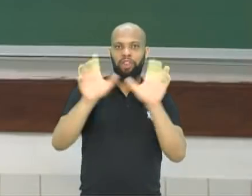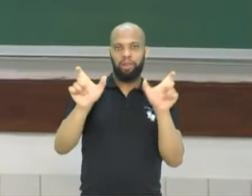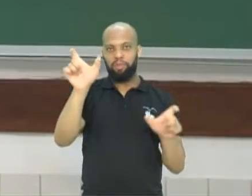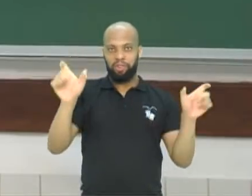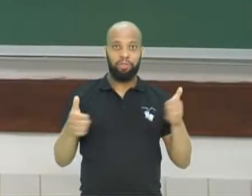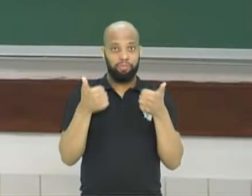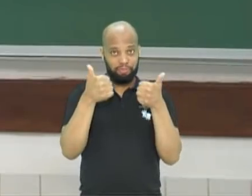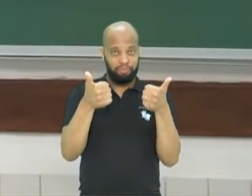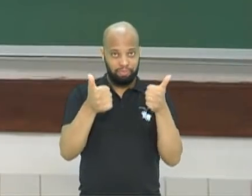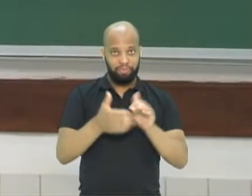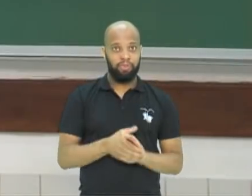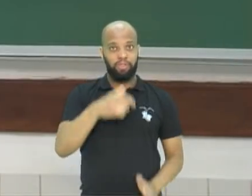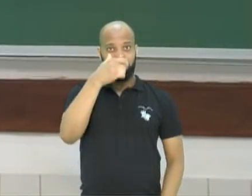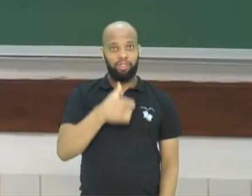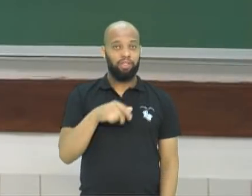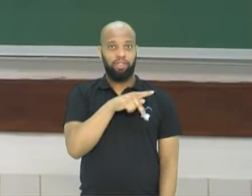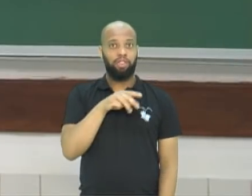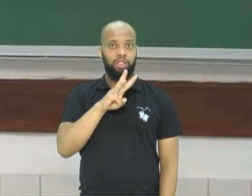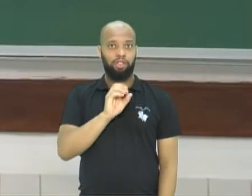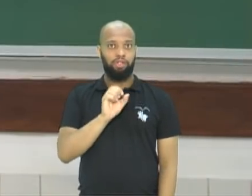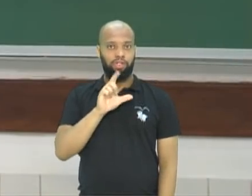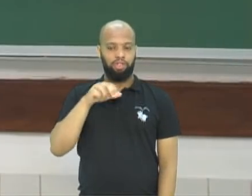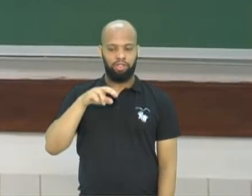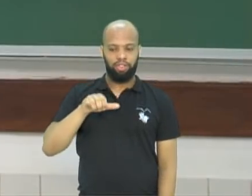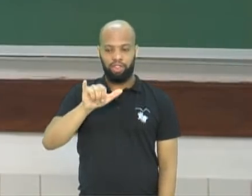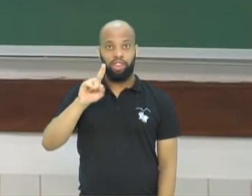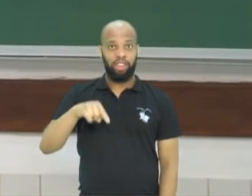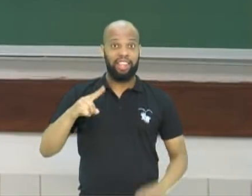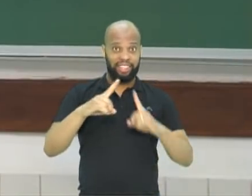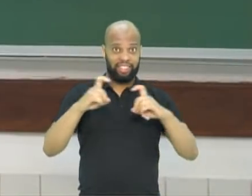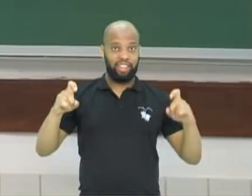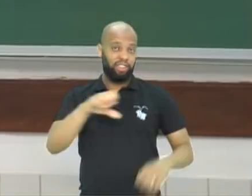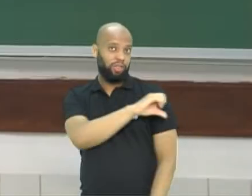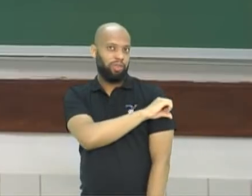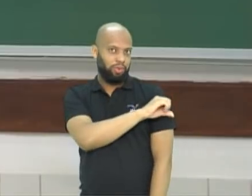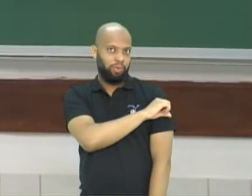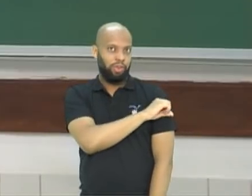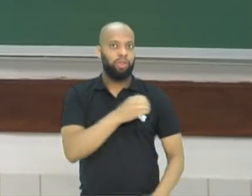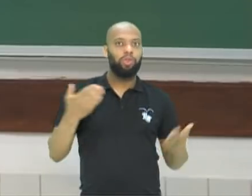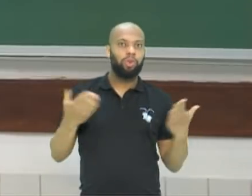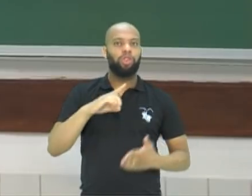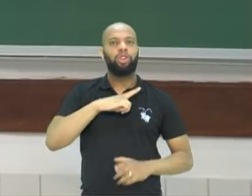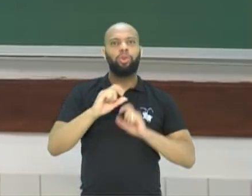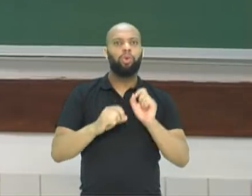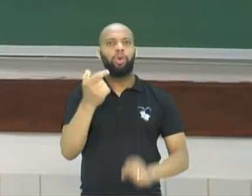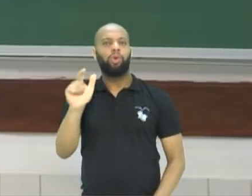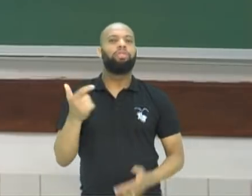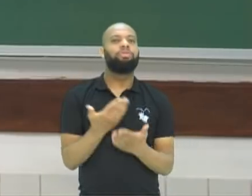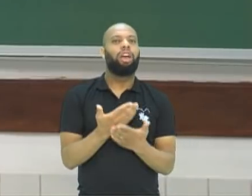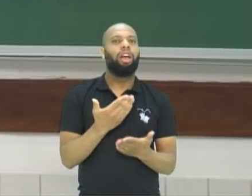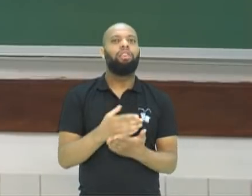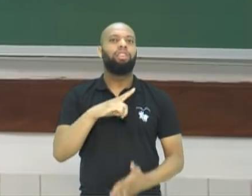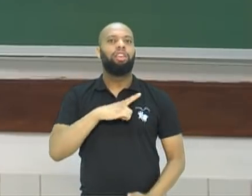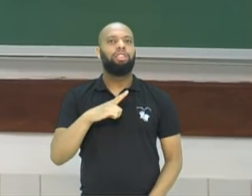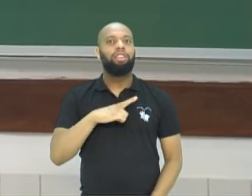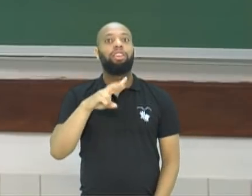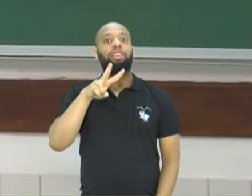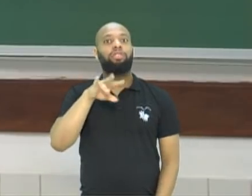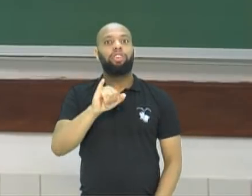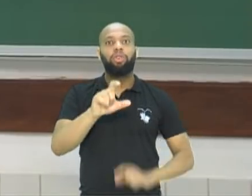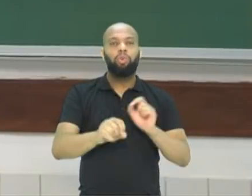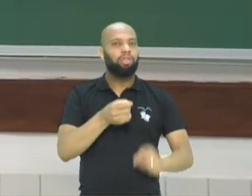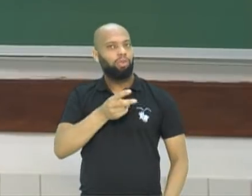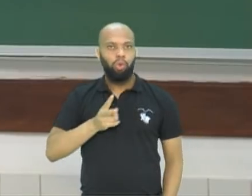Olá pessoal, tudo bem? Aqui é o professor Volney, sou professor de Ciências do 9º ano. Estamos aqui para mais uma aula onde nós vamos